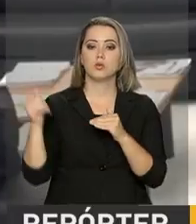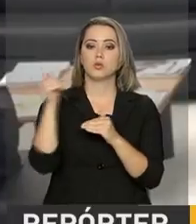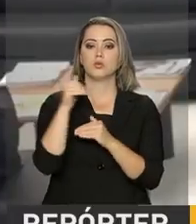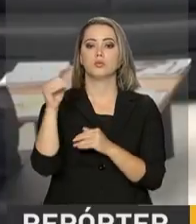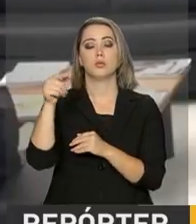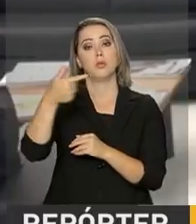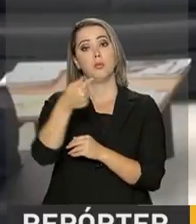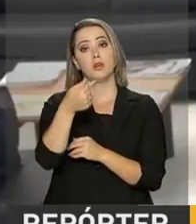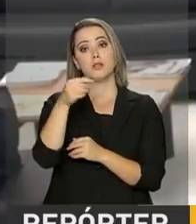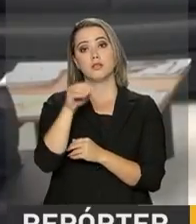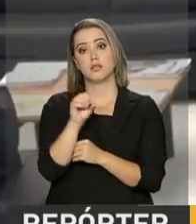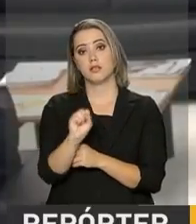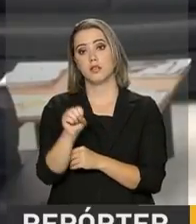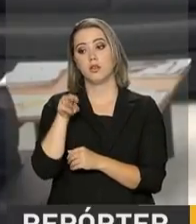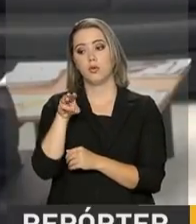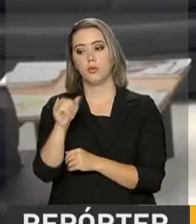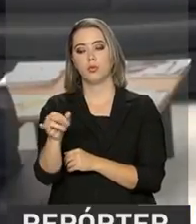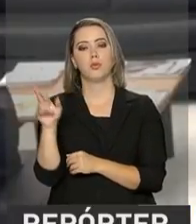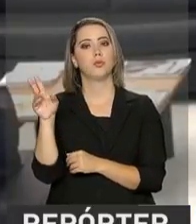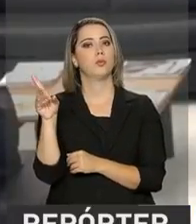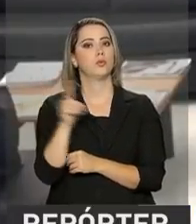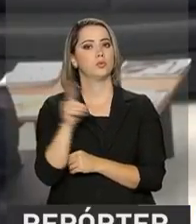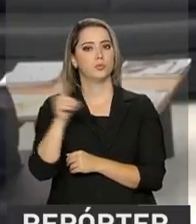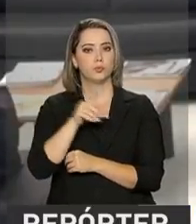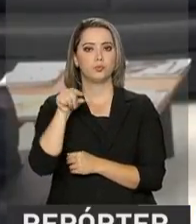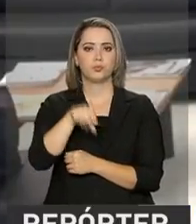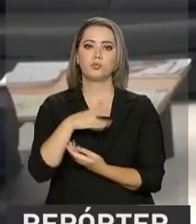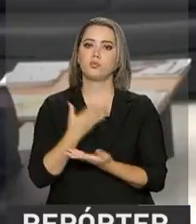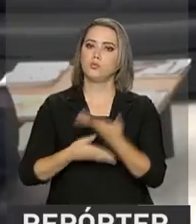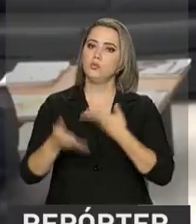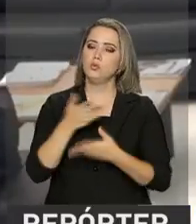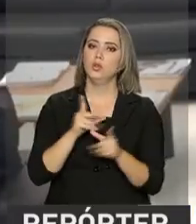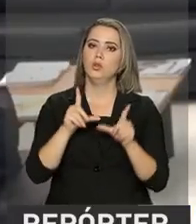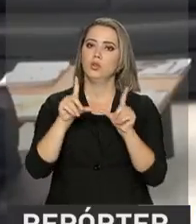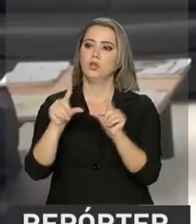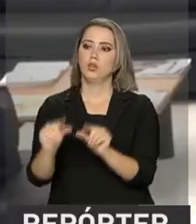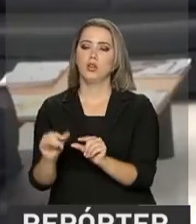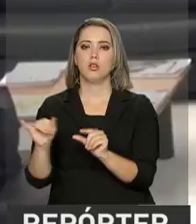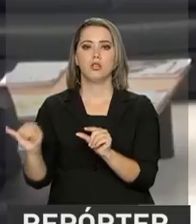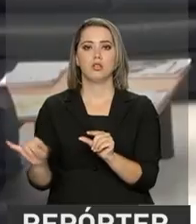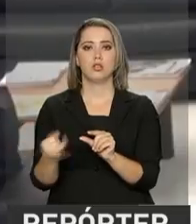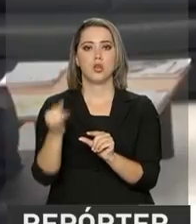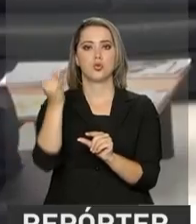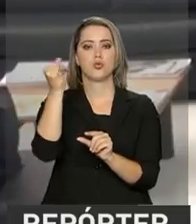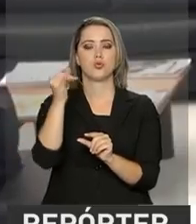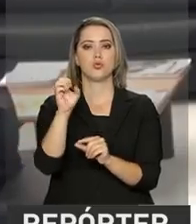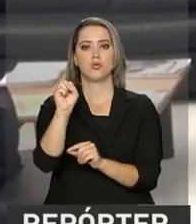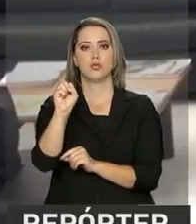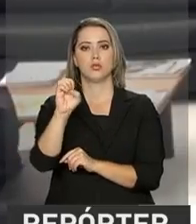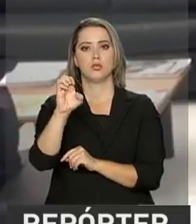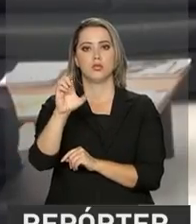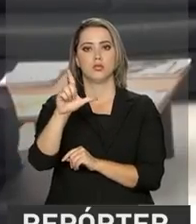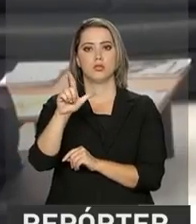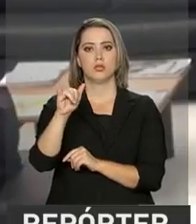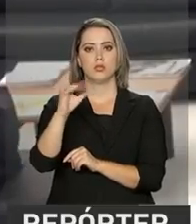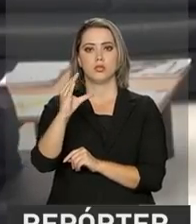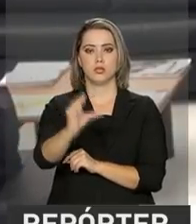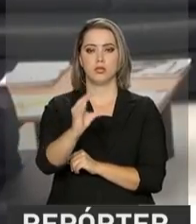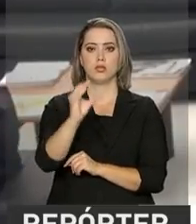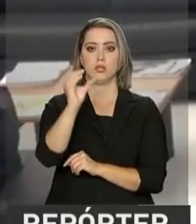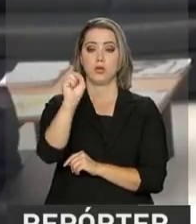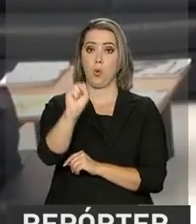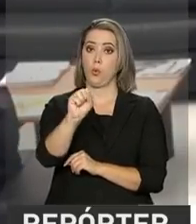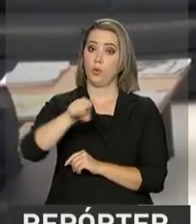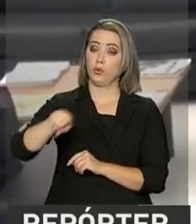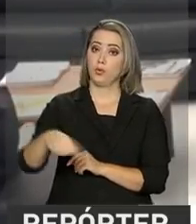de dólares o mercado financeiro não alterou a previsão para a taxa básica de juros da economia selic que deve ficar em oito e meio